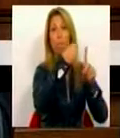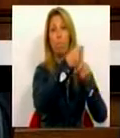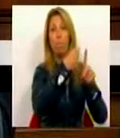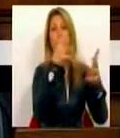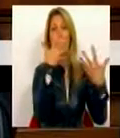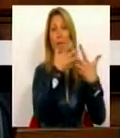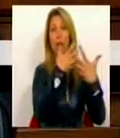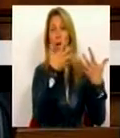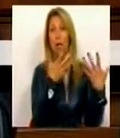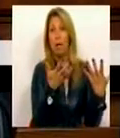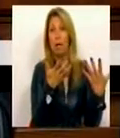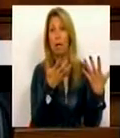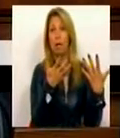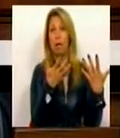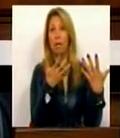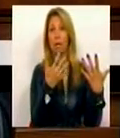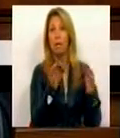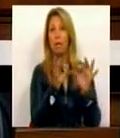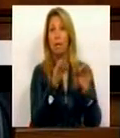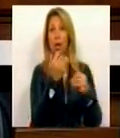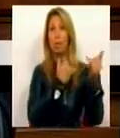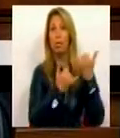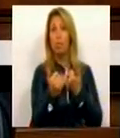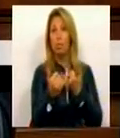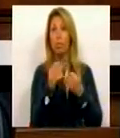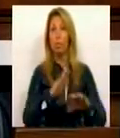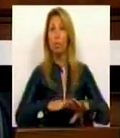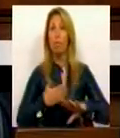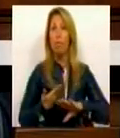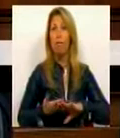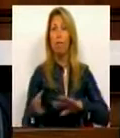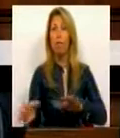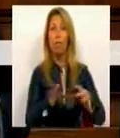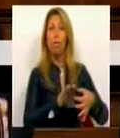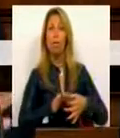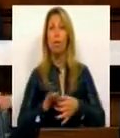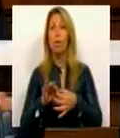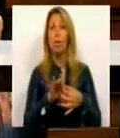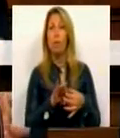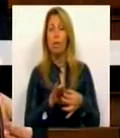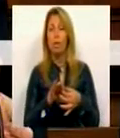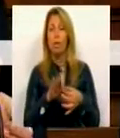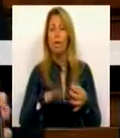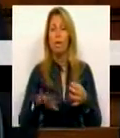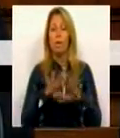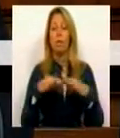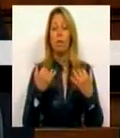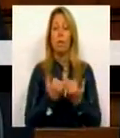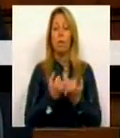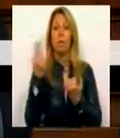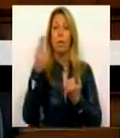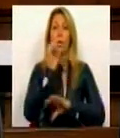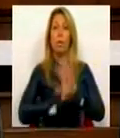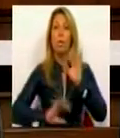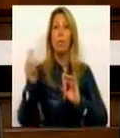enquanto ou em substituição de um reforço e uma consolidação da dimensão social da União Europeia, da União Política